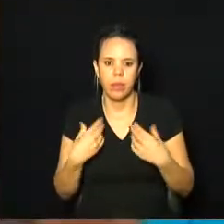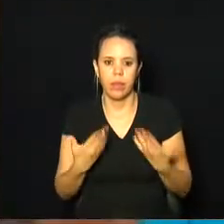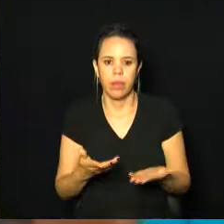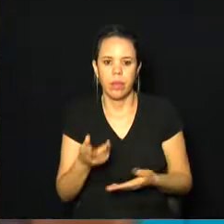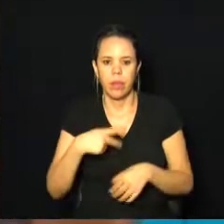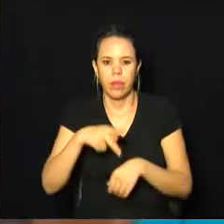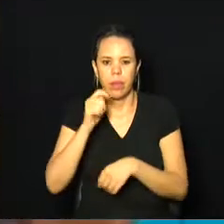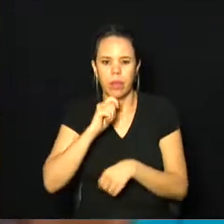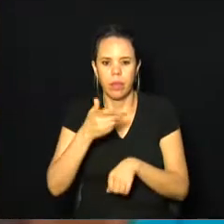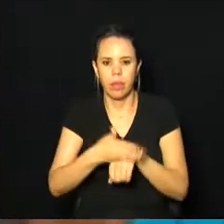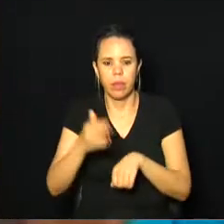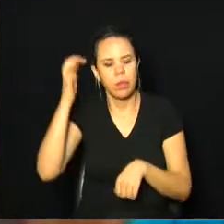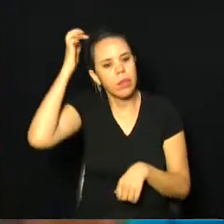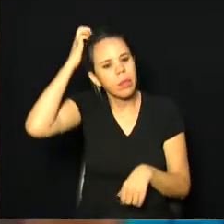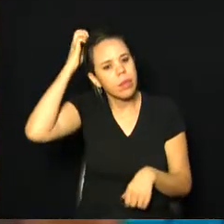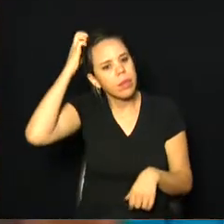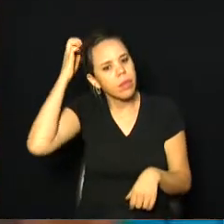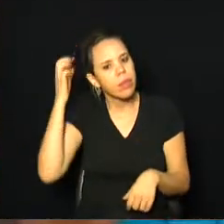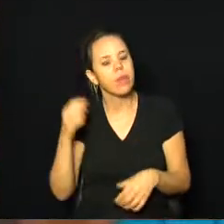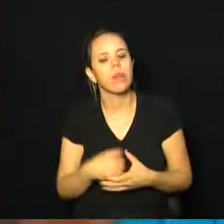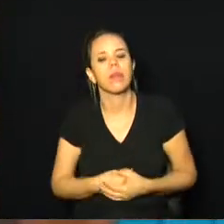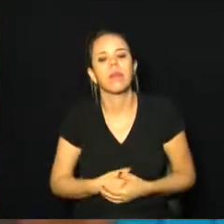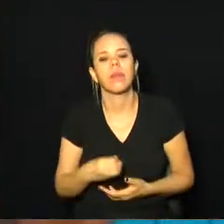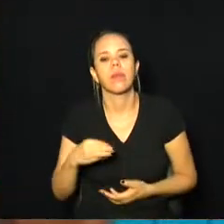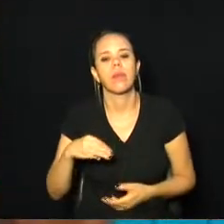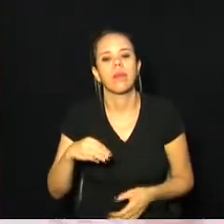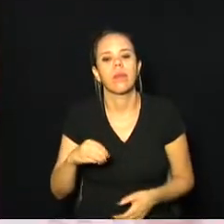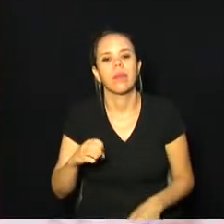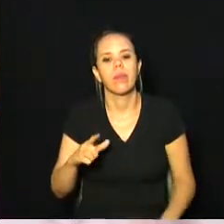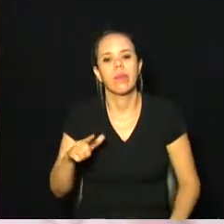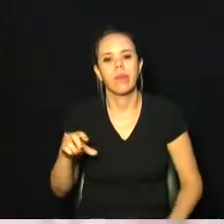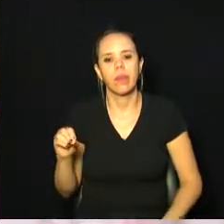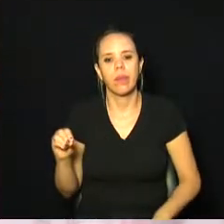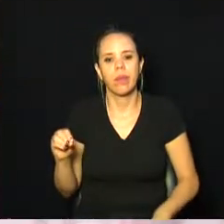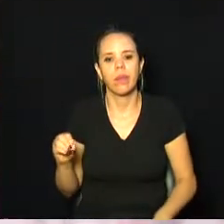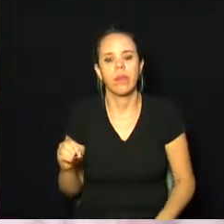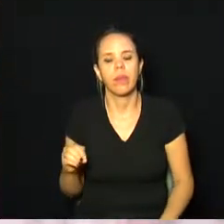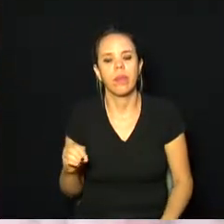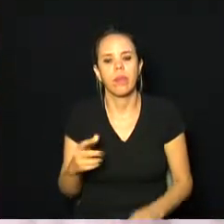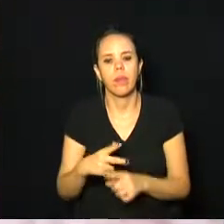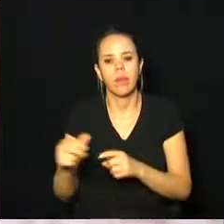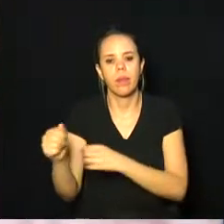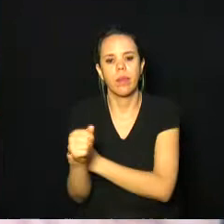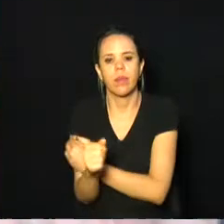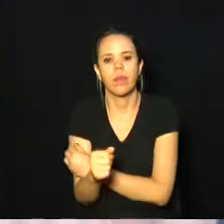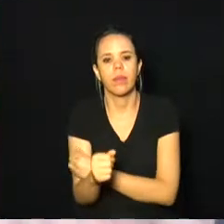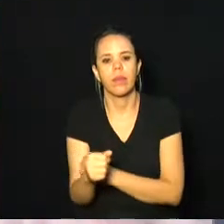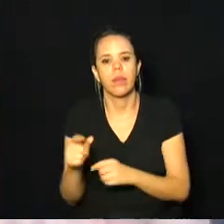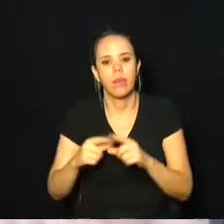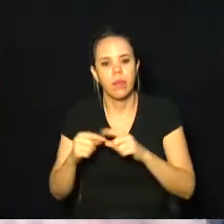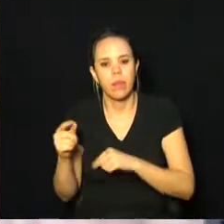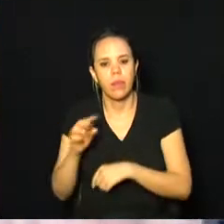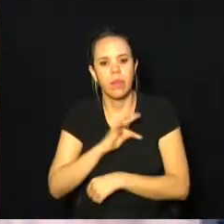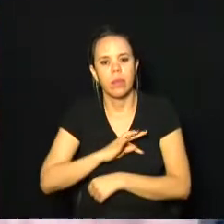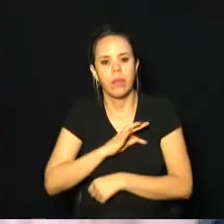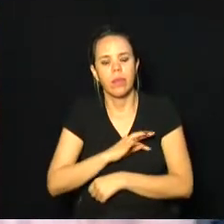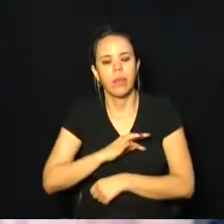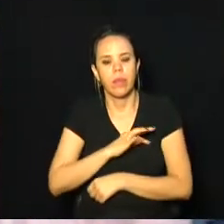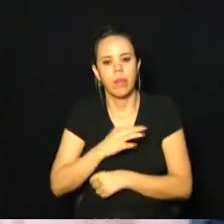Argentina também treinou, né? Tem o Marcelo Mendes aí que foi multicampeão pelo Cruzeiro. E